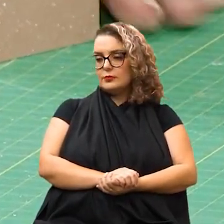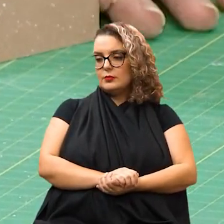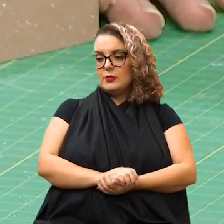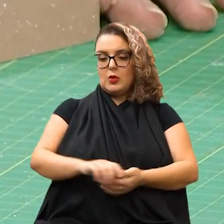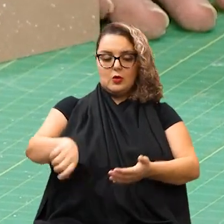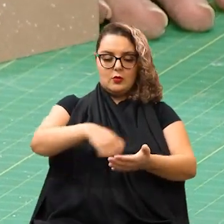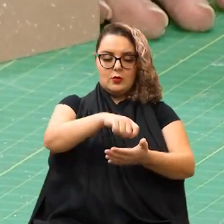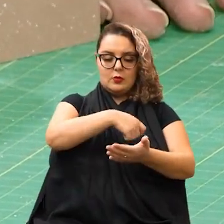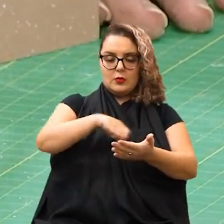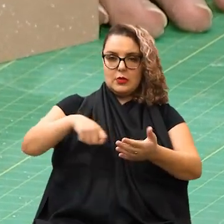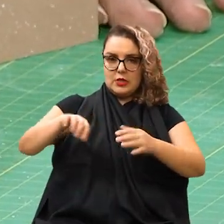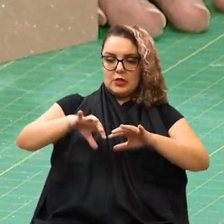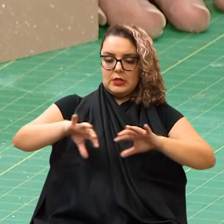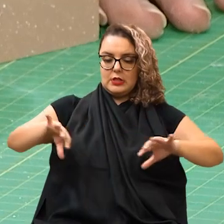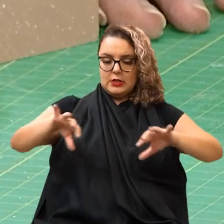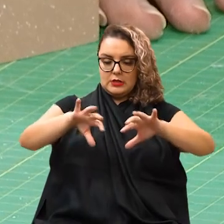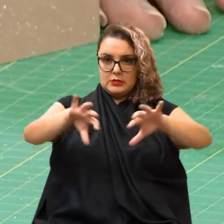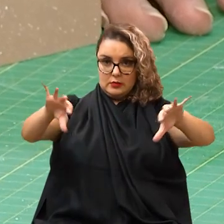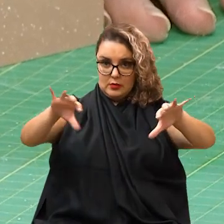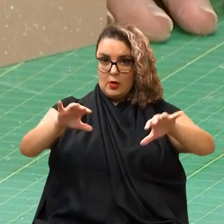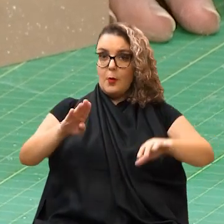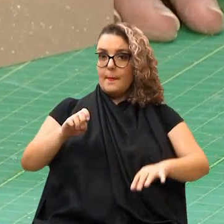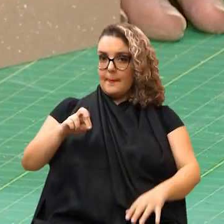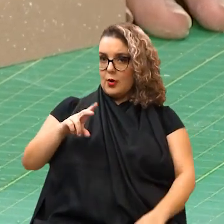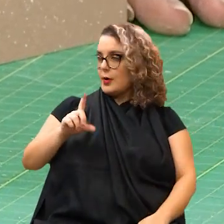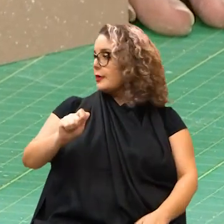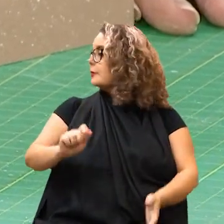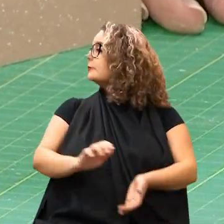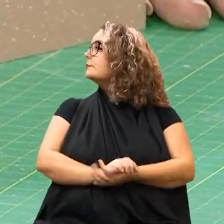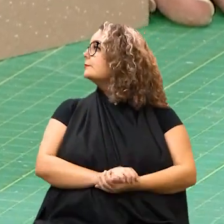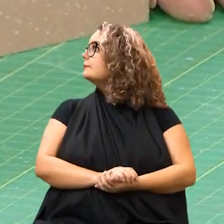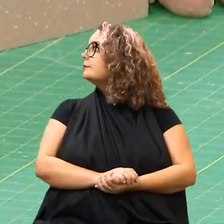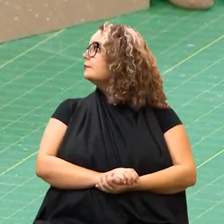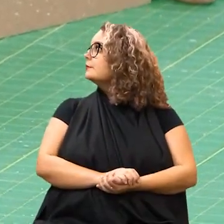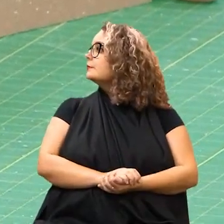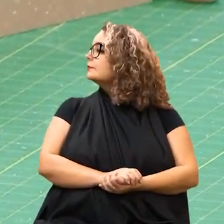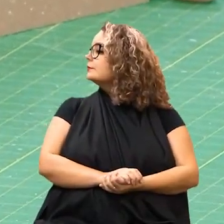Com o pincel eu levo nas bordinhas.